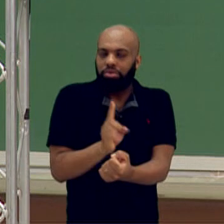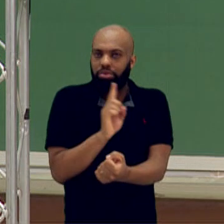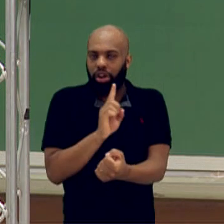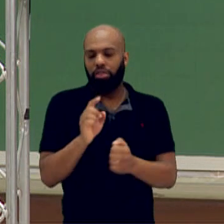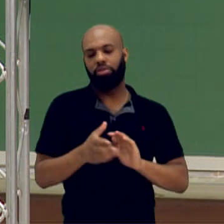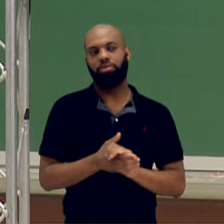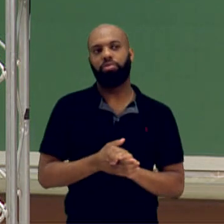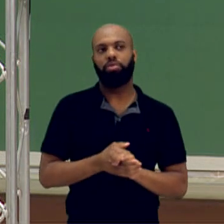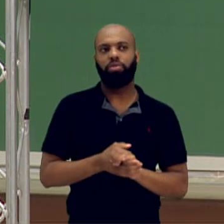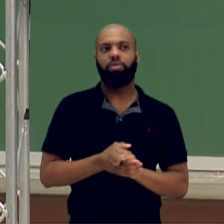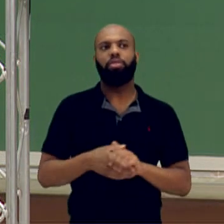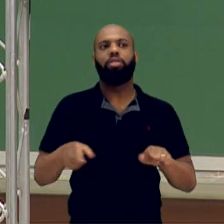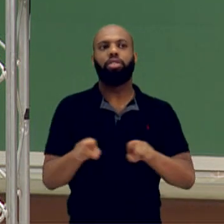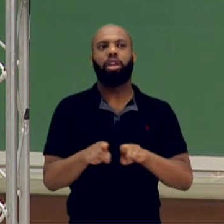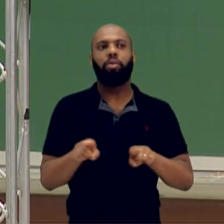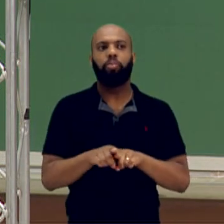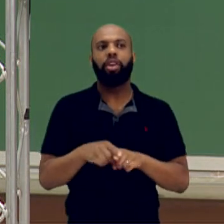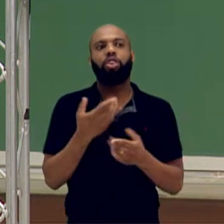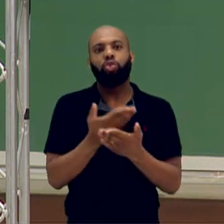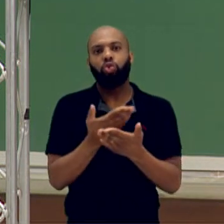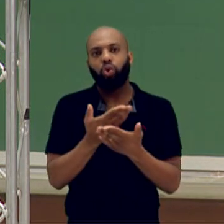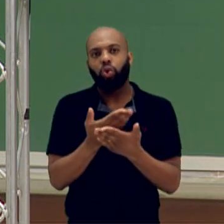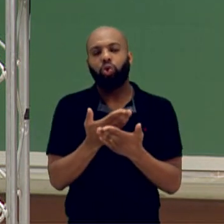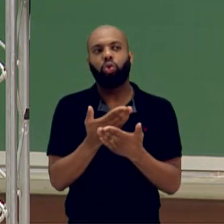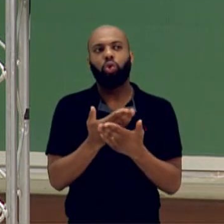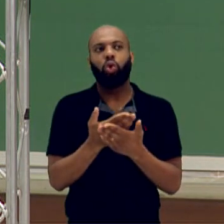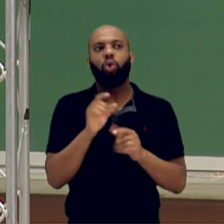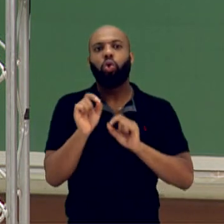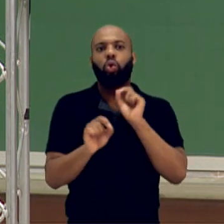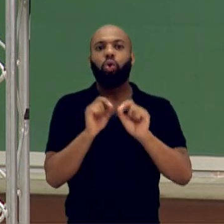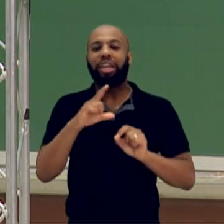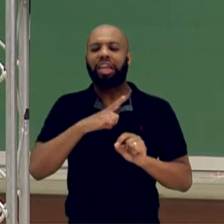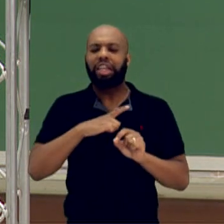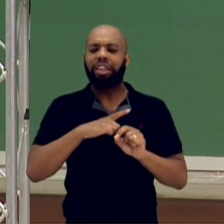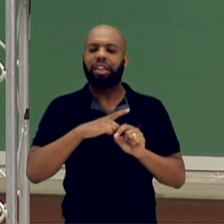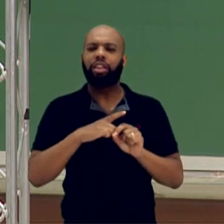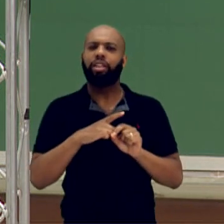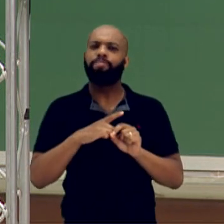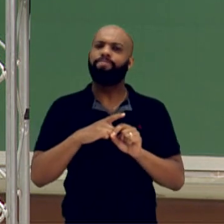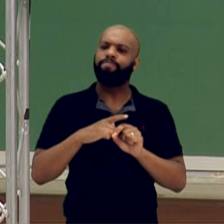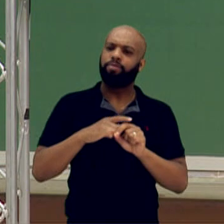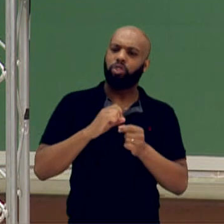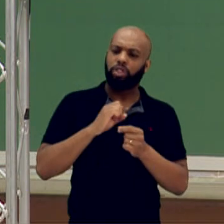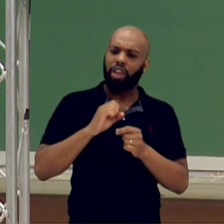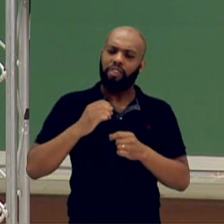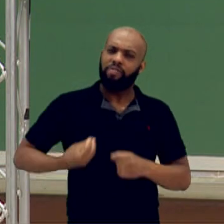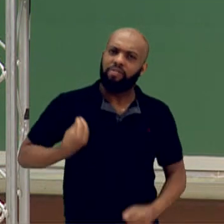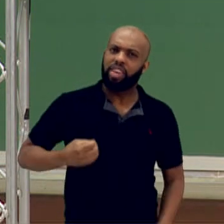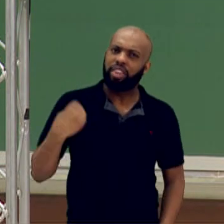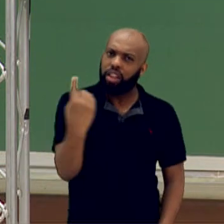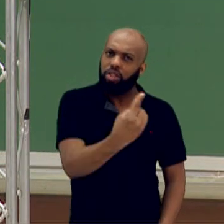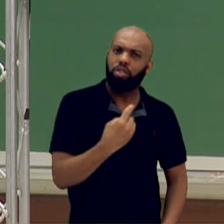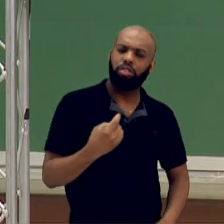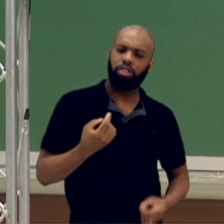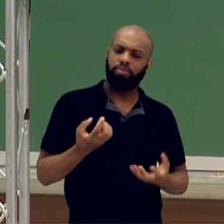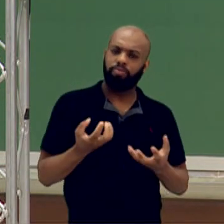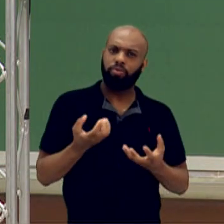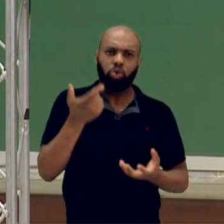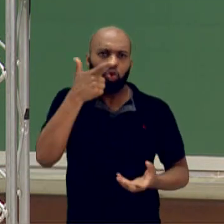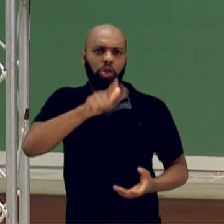por último, nós vimos aquelas virtudes cardeais, que seriam as virtudes que deveriam coordenar a nossa vida na busca, né, por uma vida